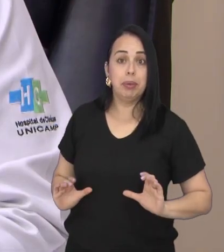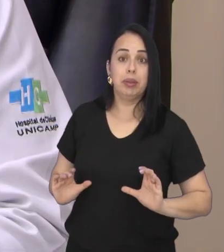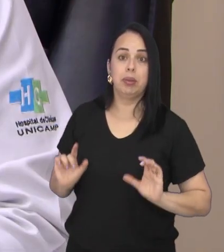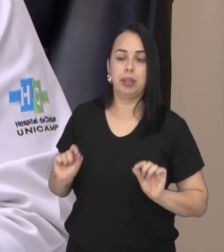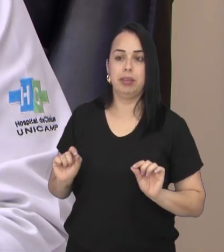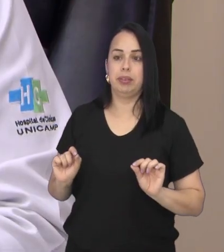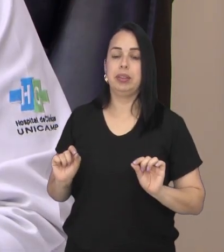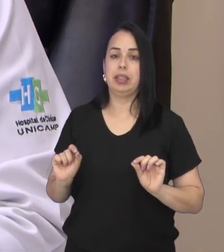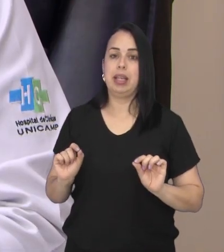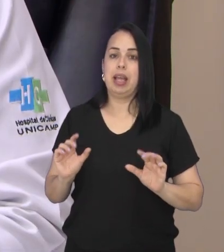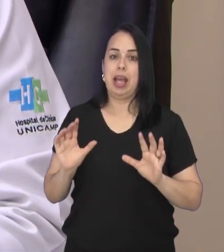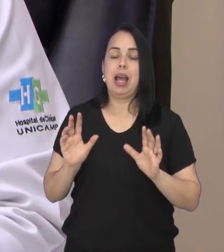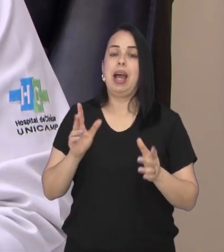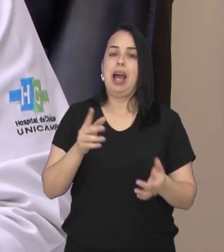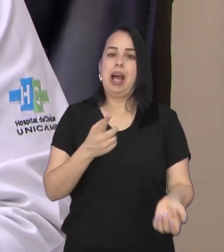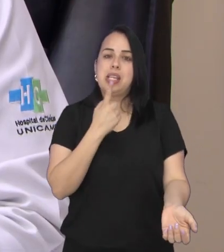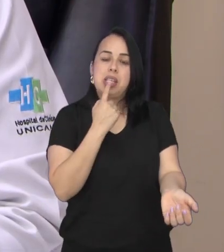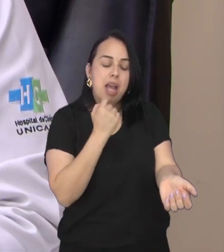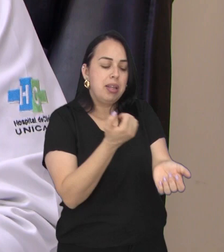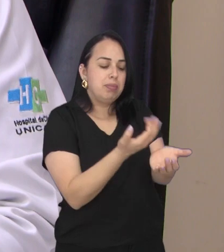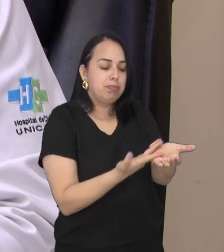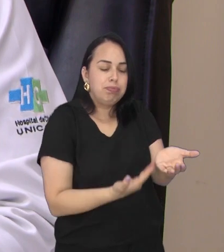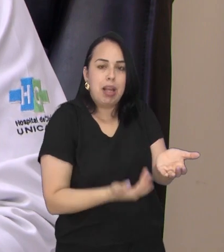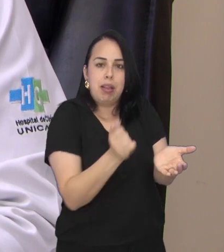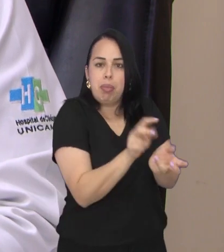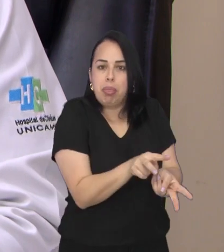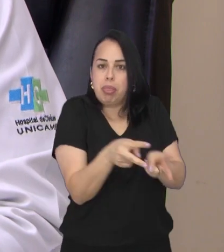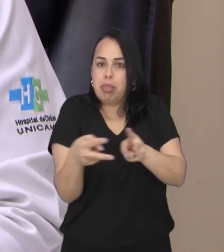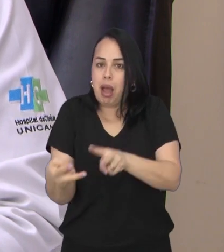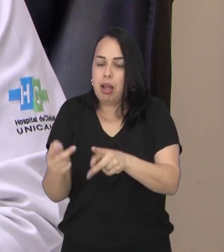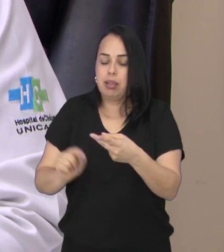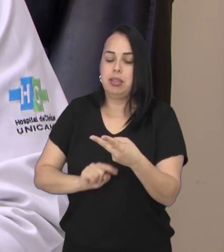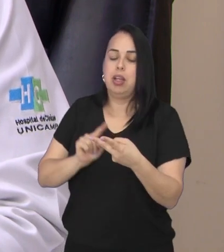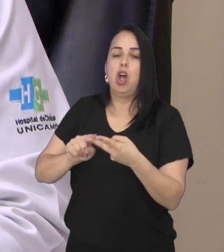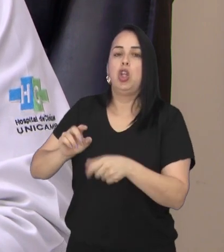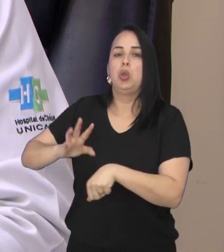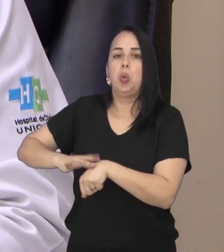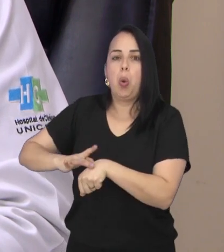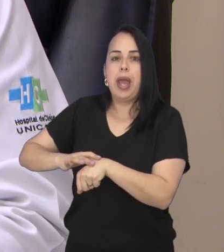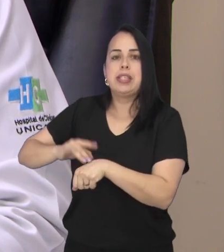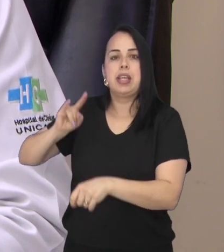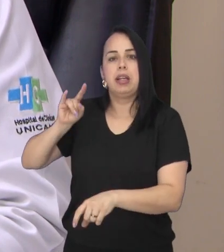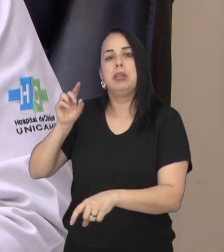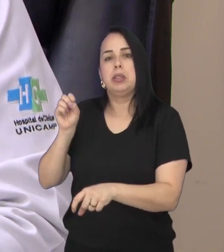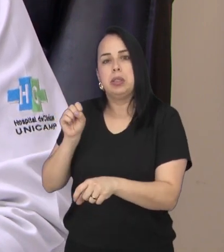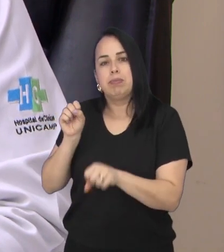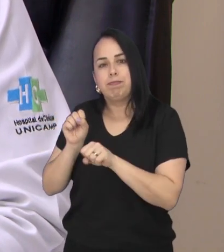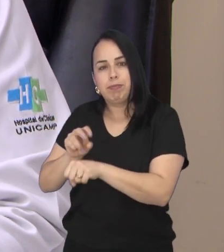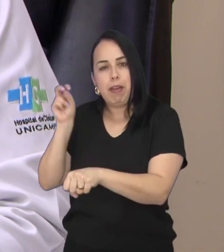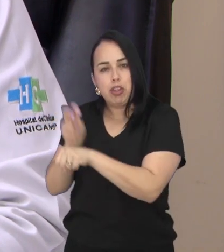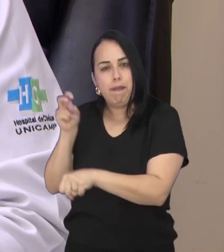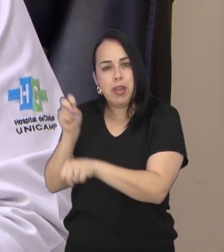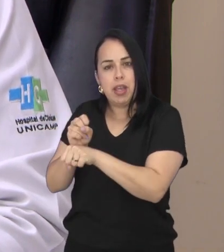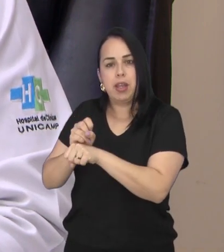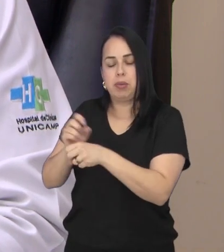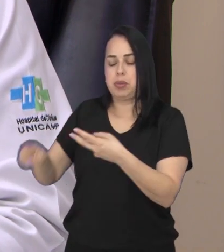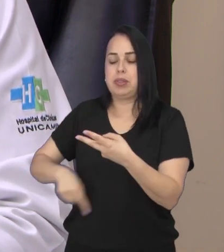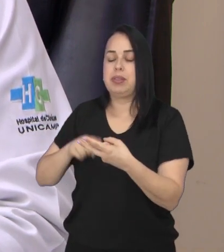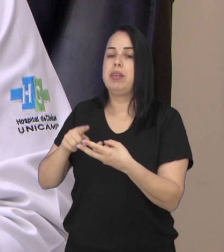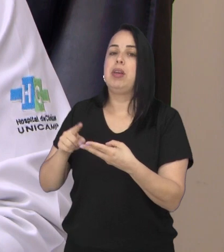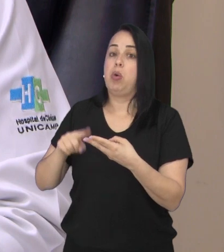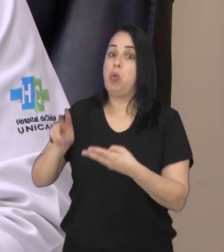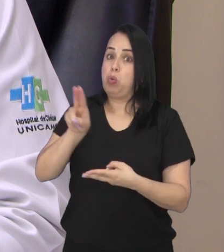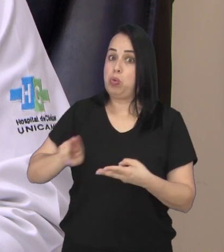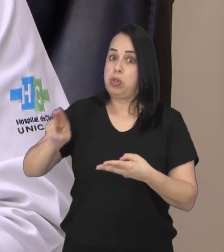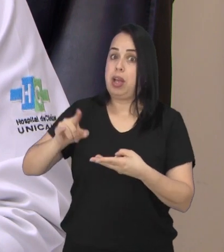comportamental é ficar atento com transfusões de sangue com a parte de doenças sexualmente transmissíveis usar preservativos